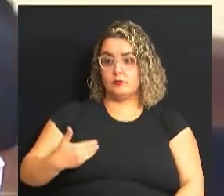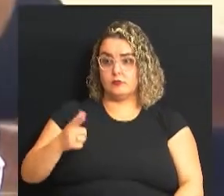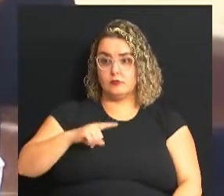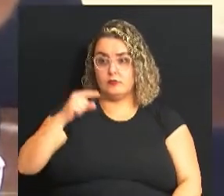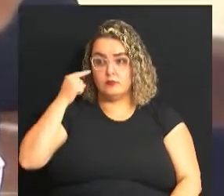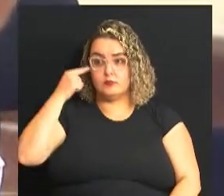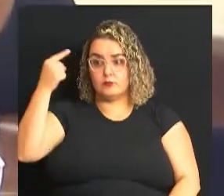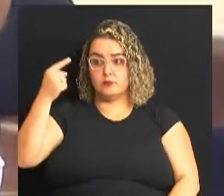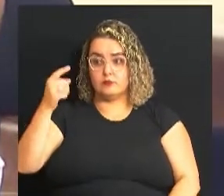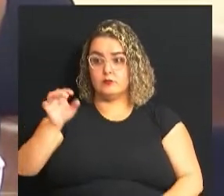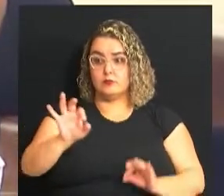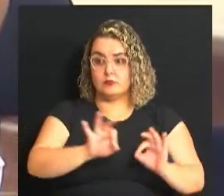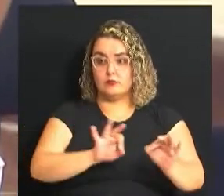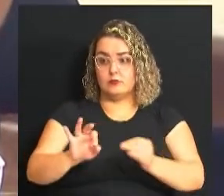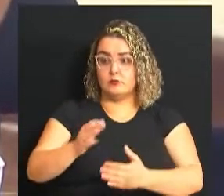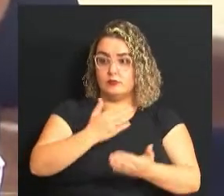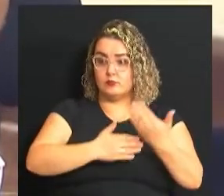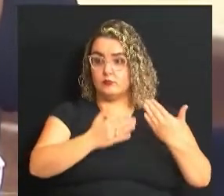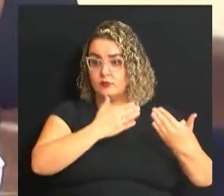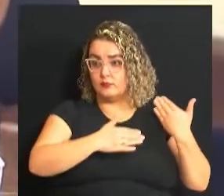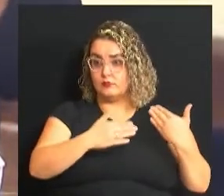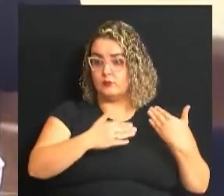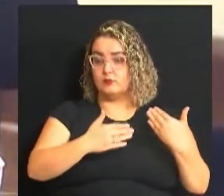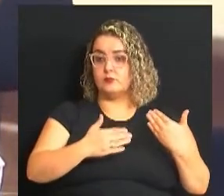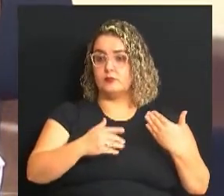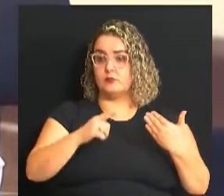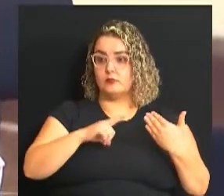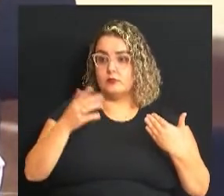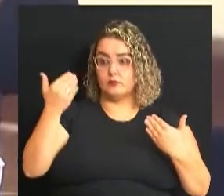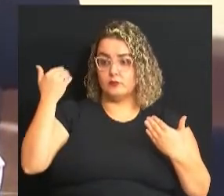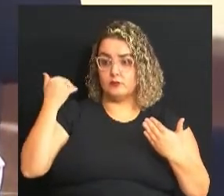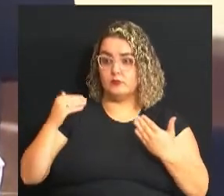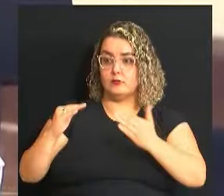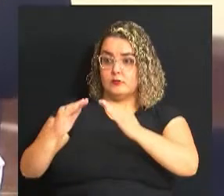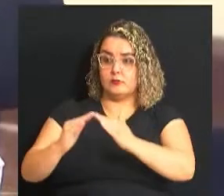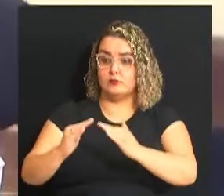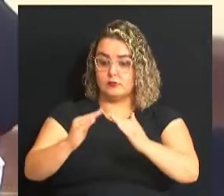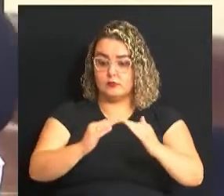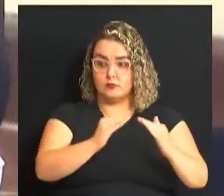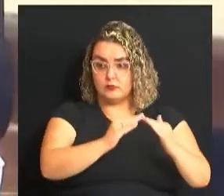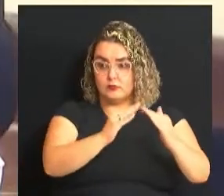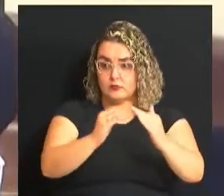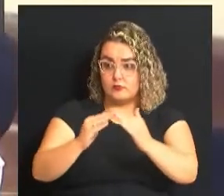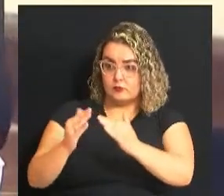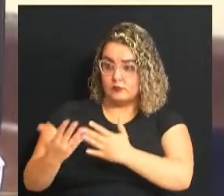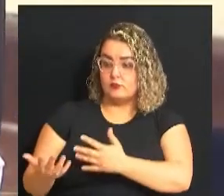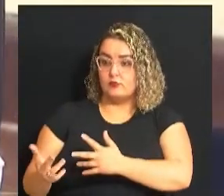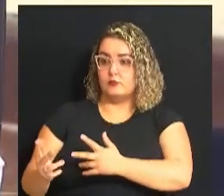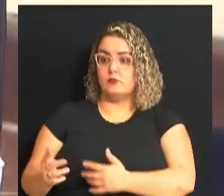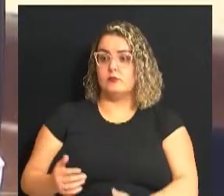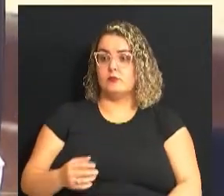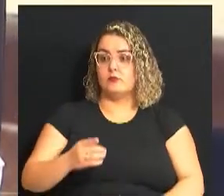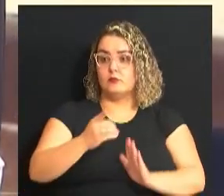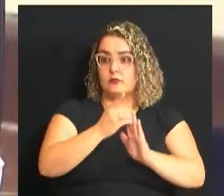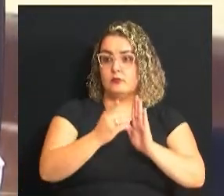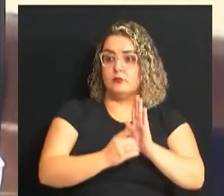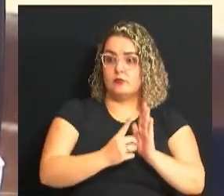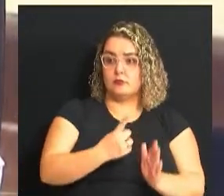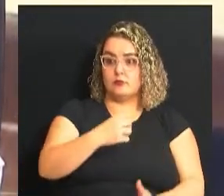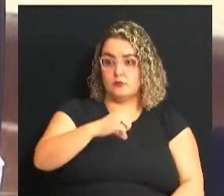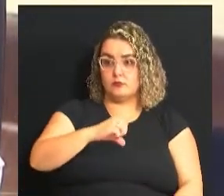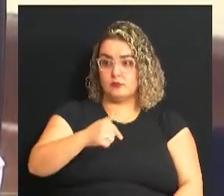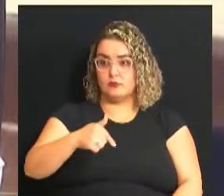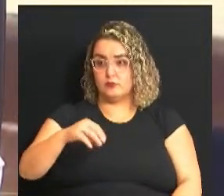os projetos passados, né, de moradia que nós tínhamos, né, as casas populares, né, que surgiram ali na década de 70,